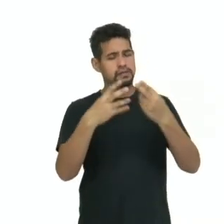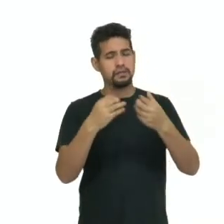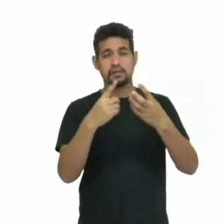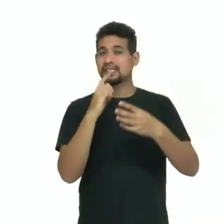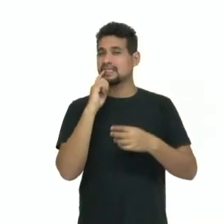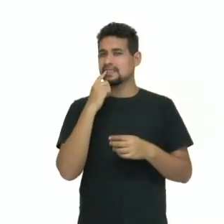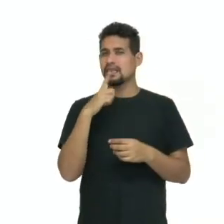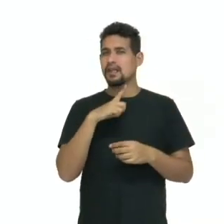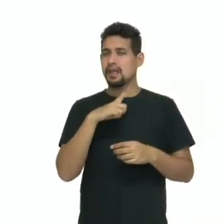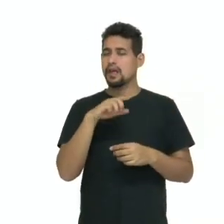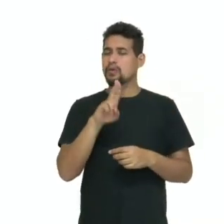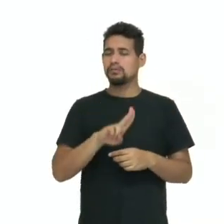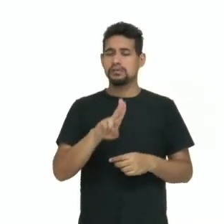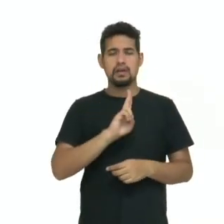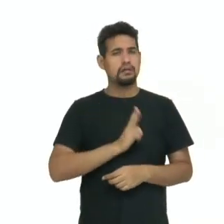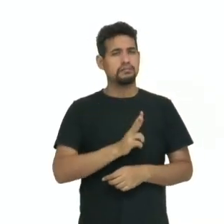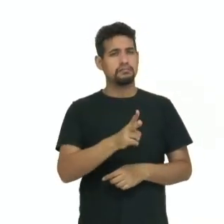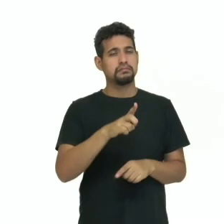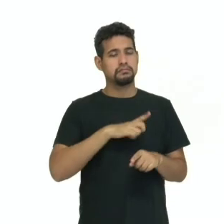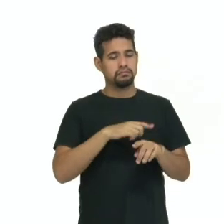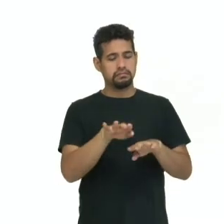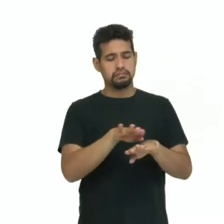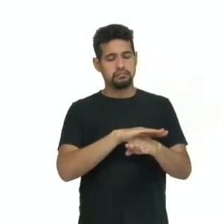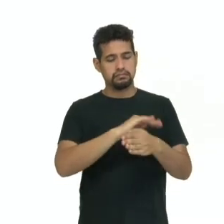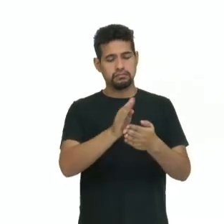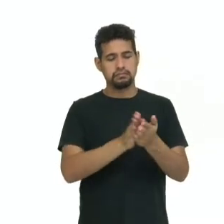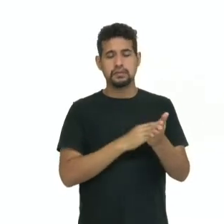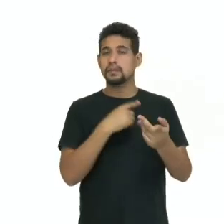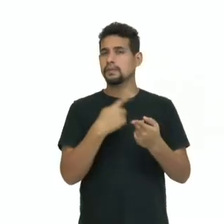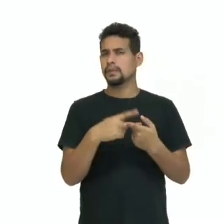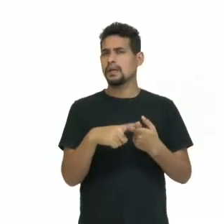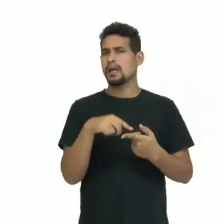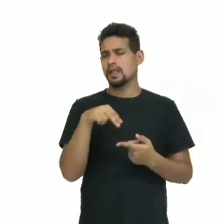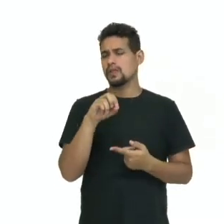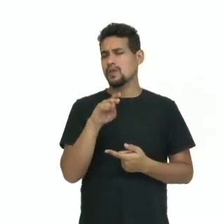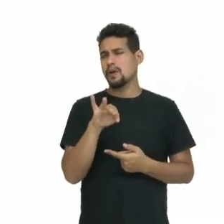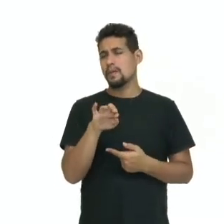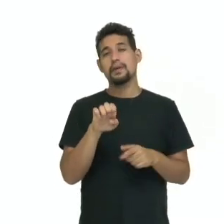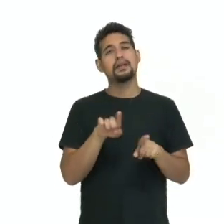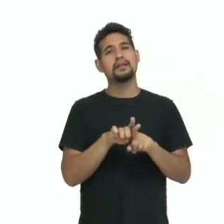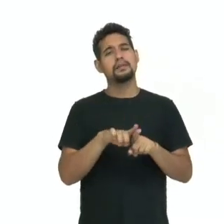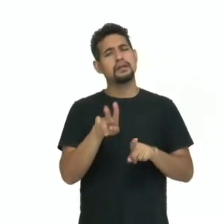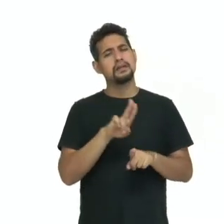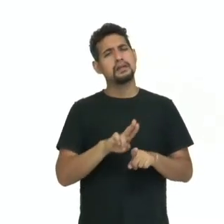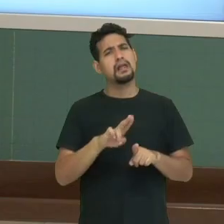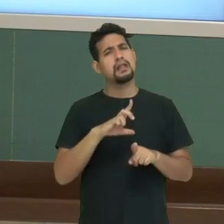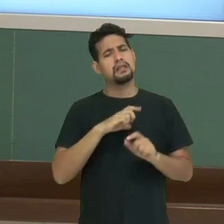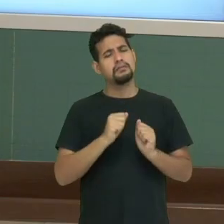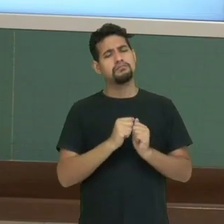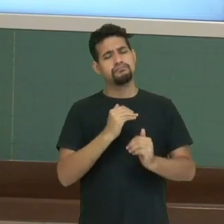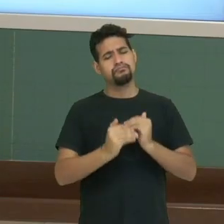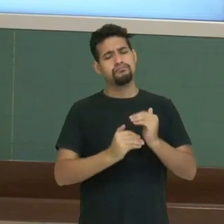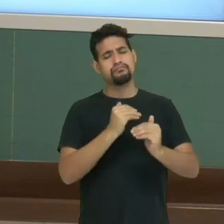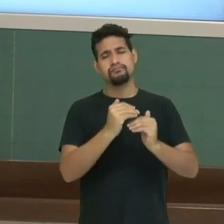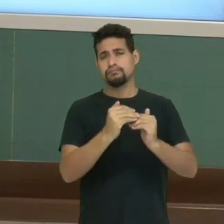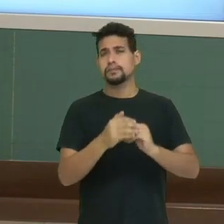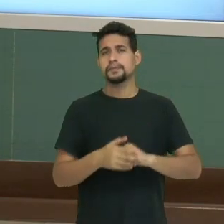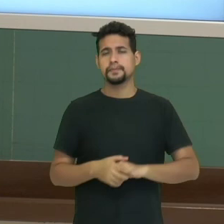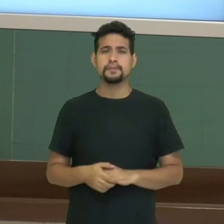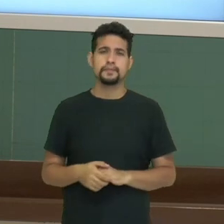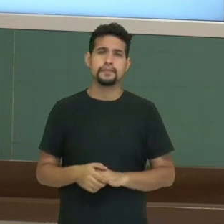ser o metal mais utilizado como revestimento, já que é mais nobre e, portanto, mais resistente ao processo de corrosão.